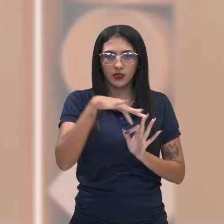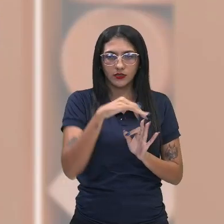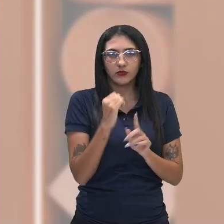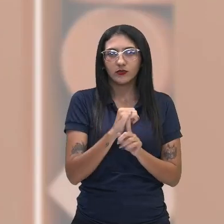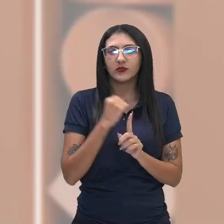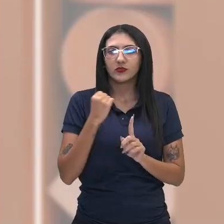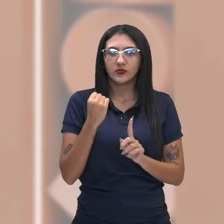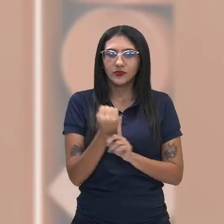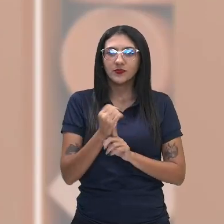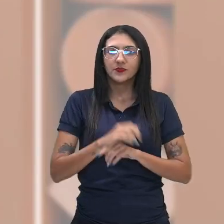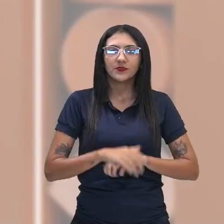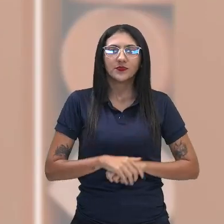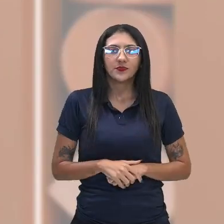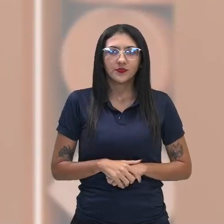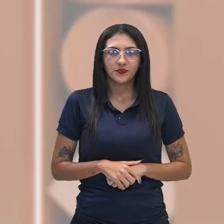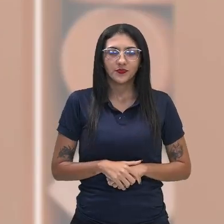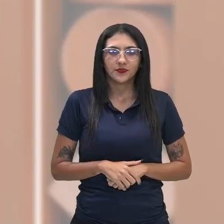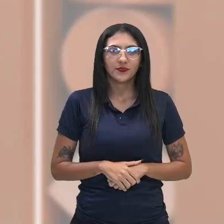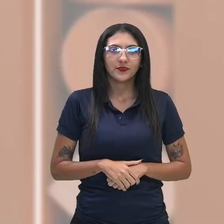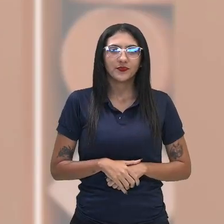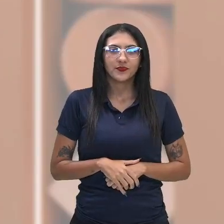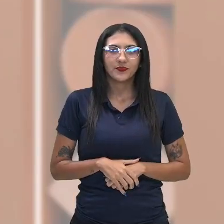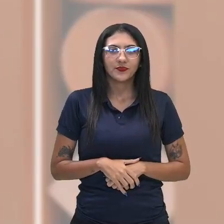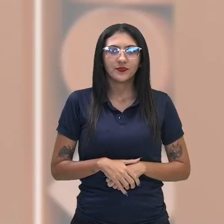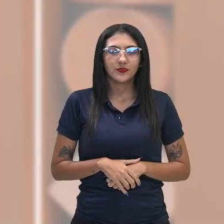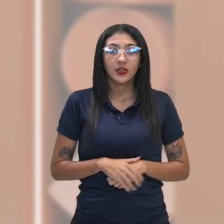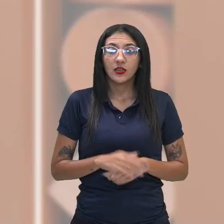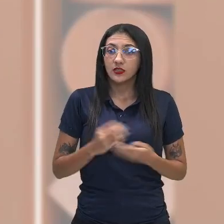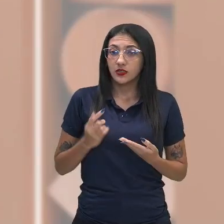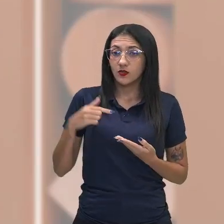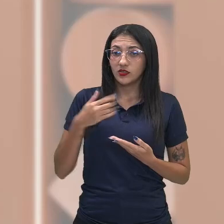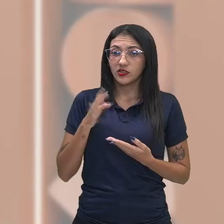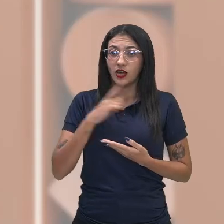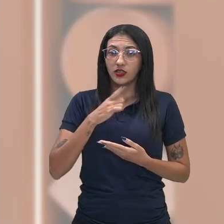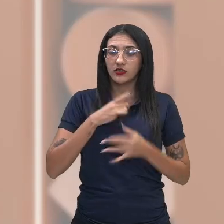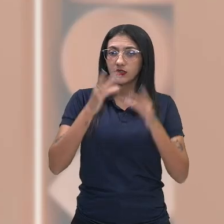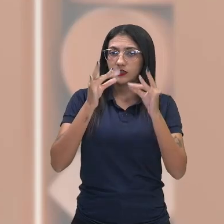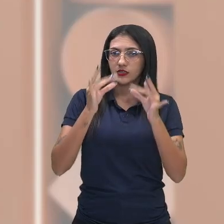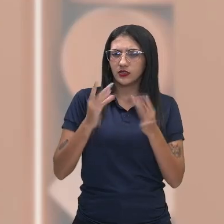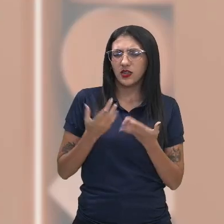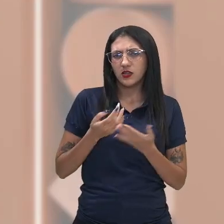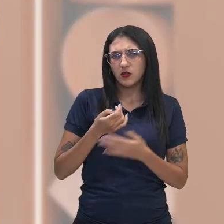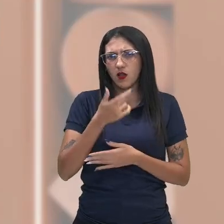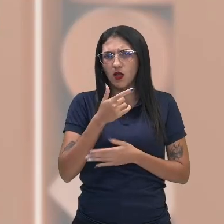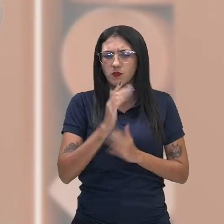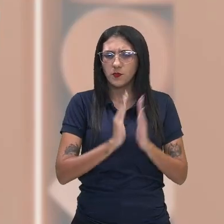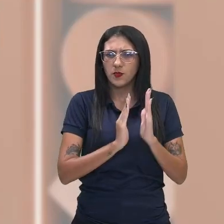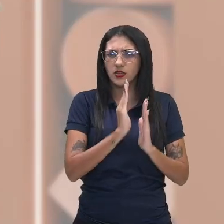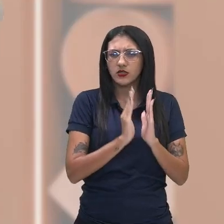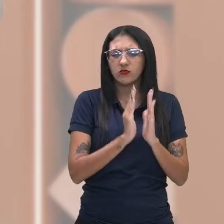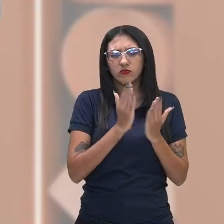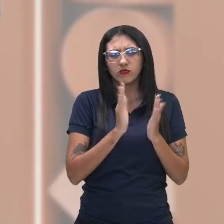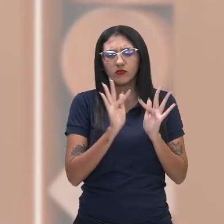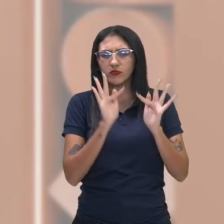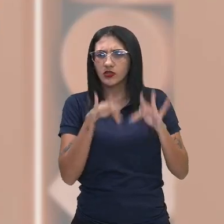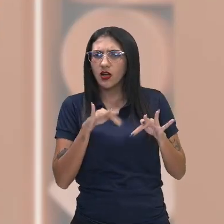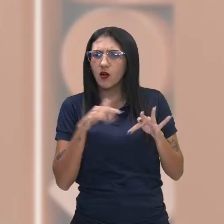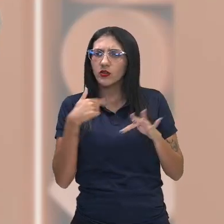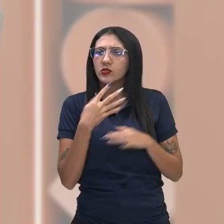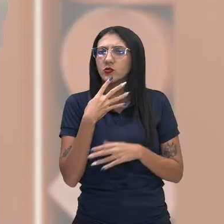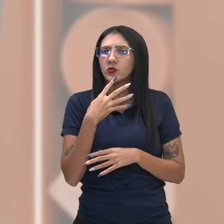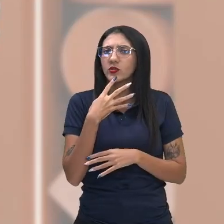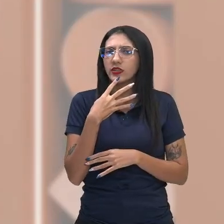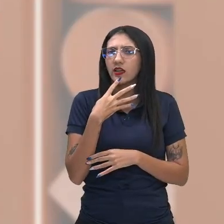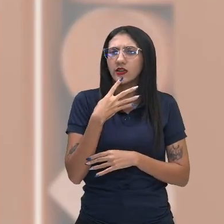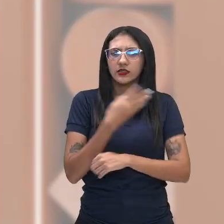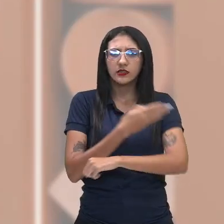é? Então, nós estamos falando aqui já do final do período ali que nós passamos por aquela virada da Idade